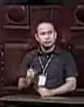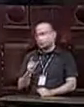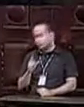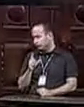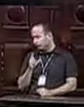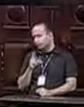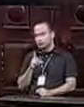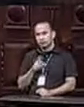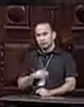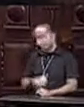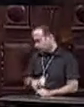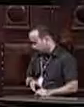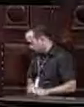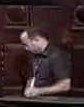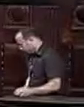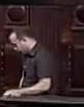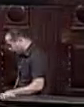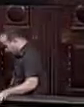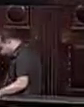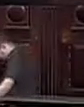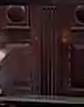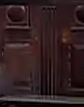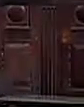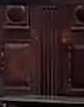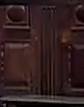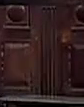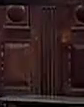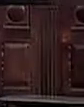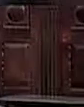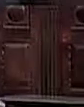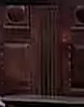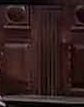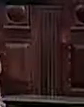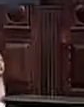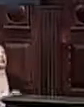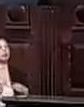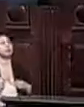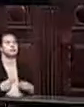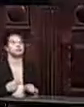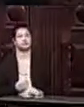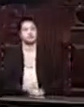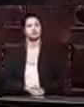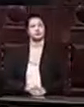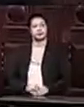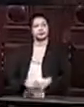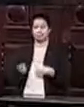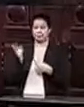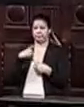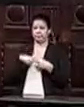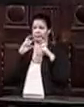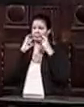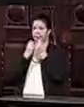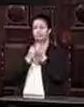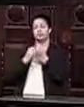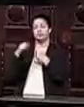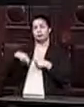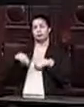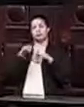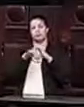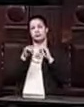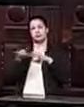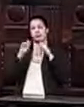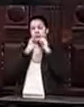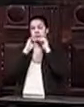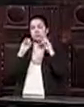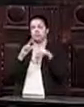impactante, mas ao mesmo tempo para reabrir o debate na Comissão de Educação e aqui na LERJ sobre o RioCard, que tem